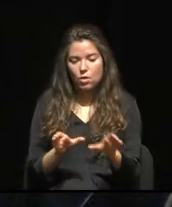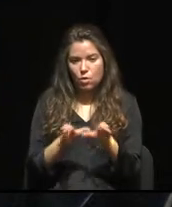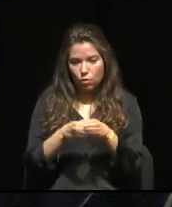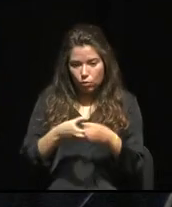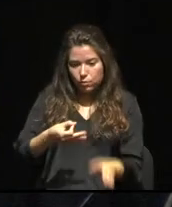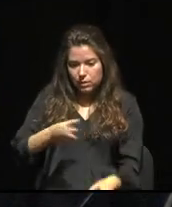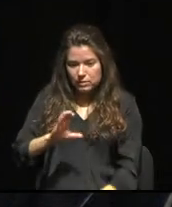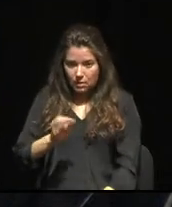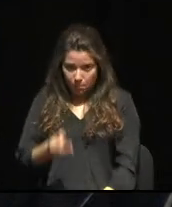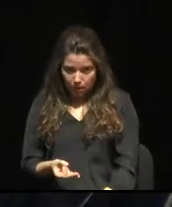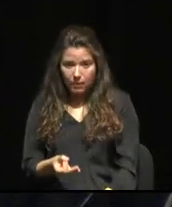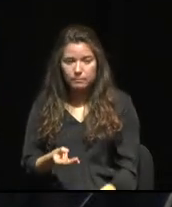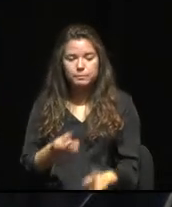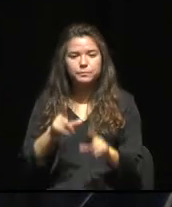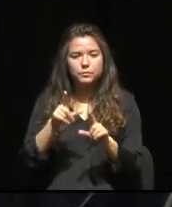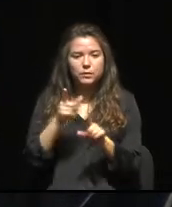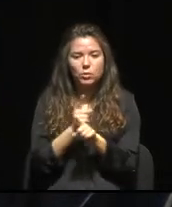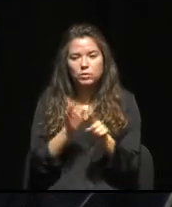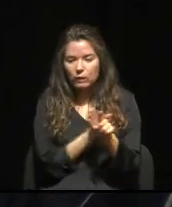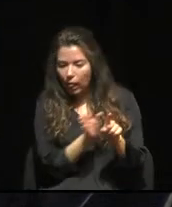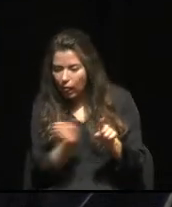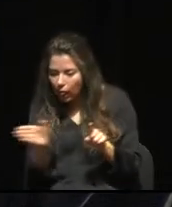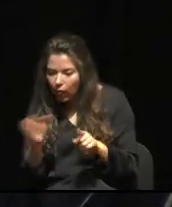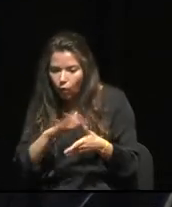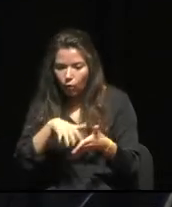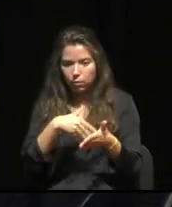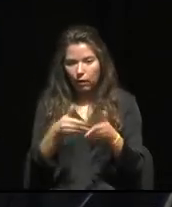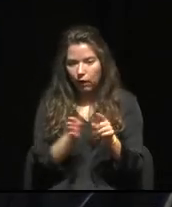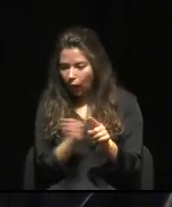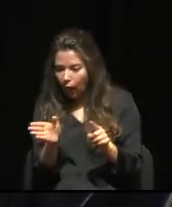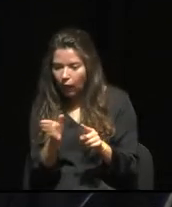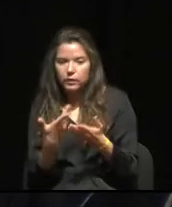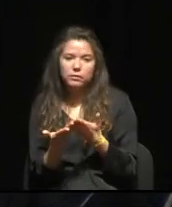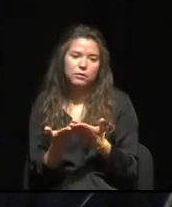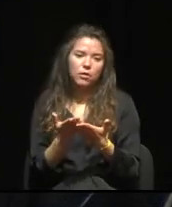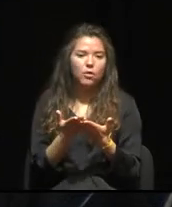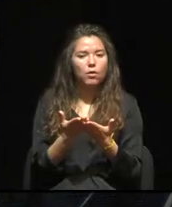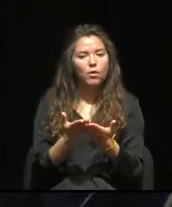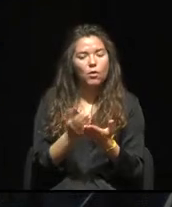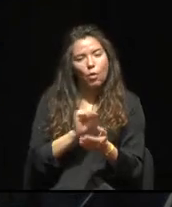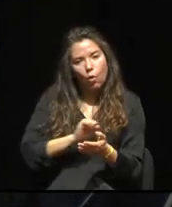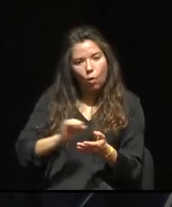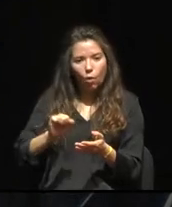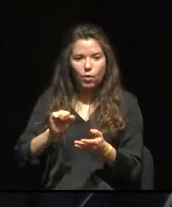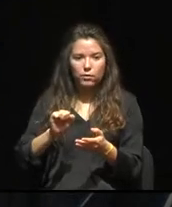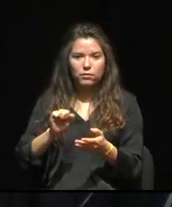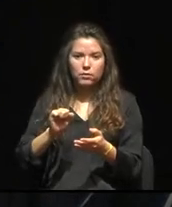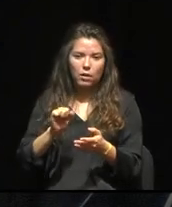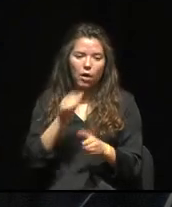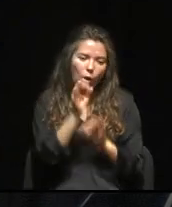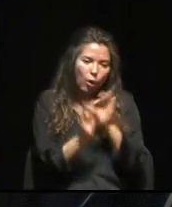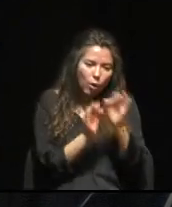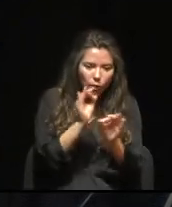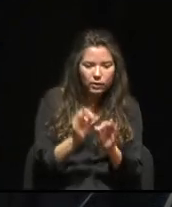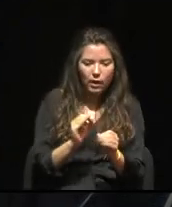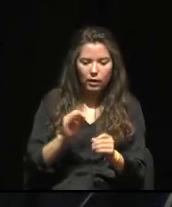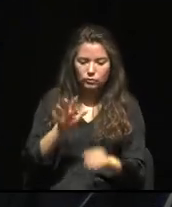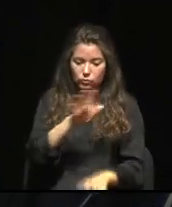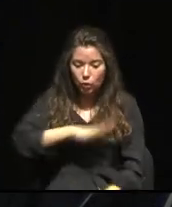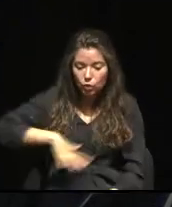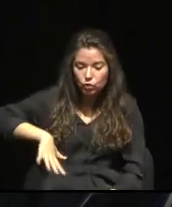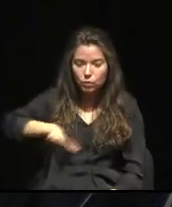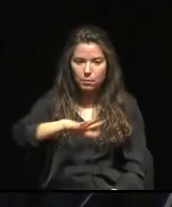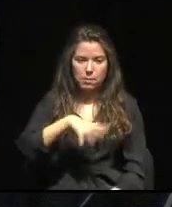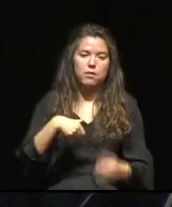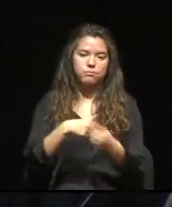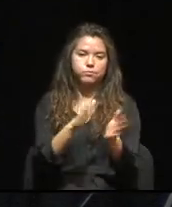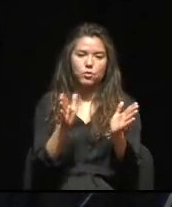do PCP perante qualquer desvio que o plano de salvaguarda possa introduzir em sentido contrário ao da Preservação integral do espaço